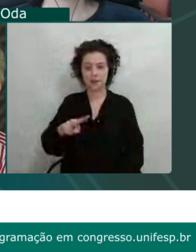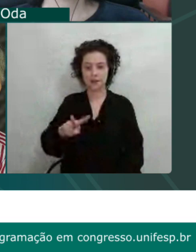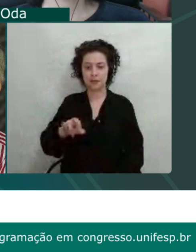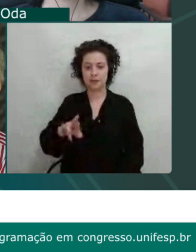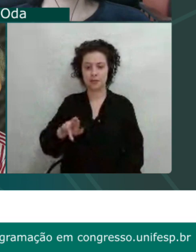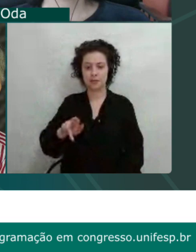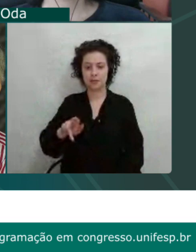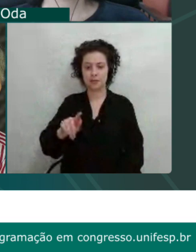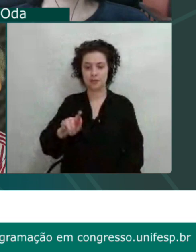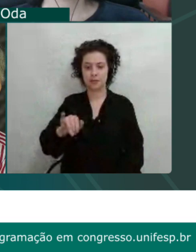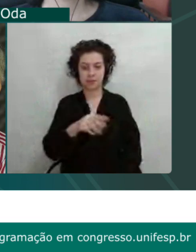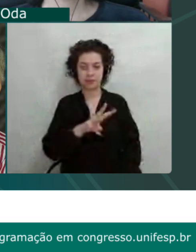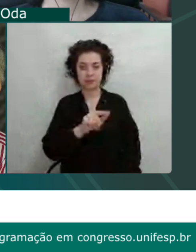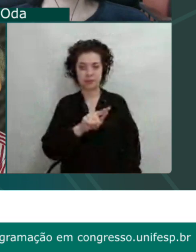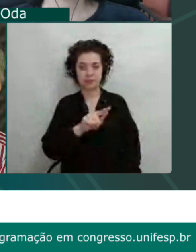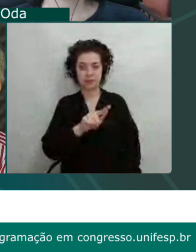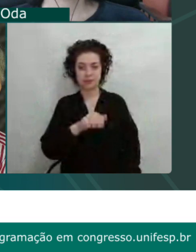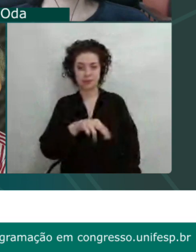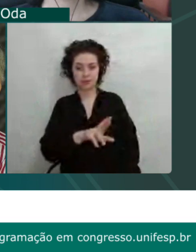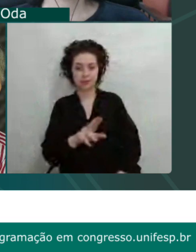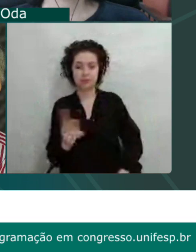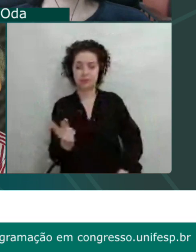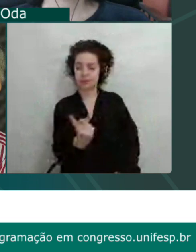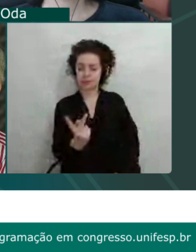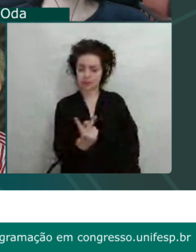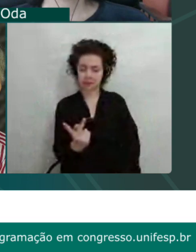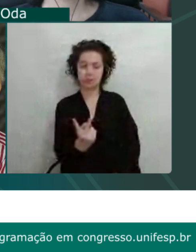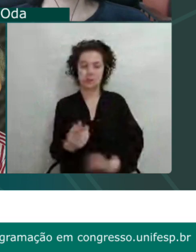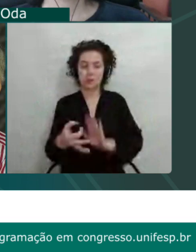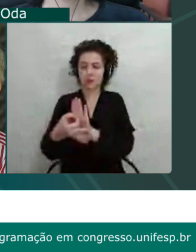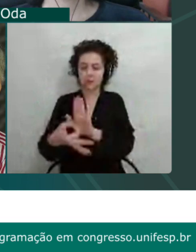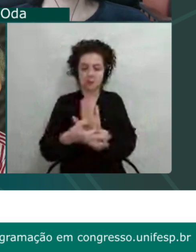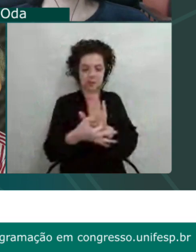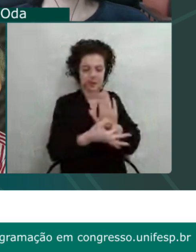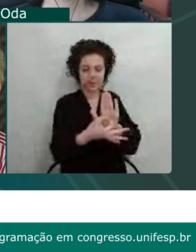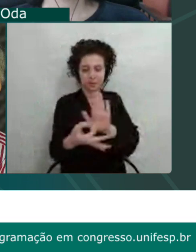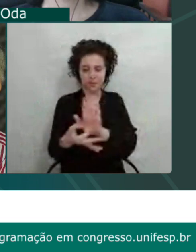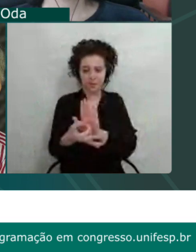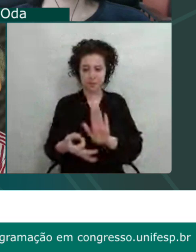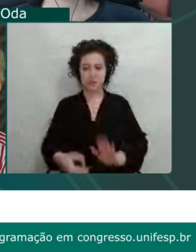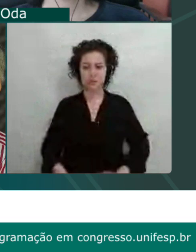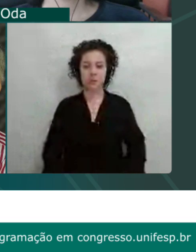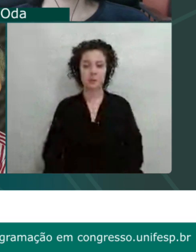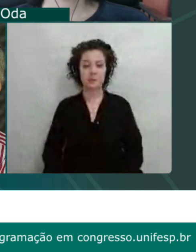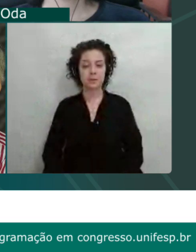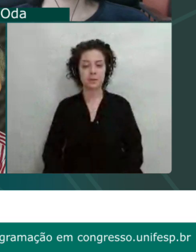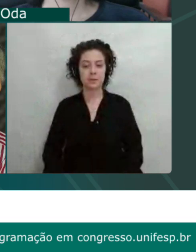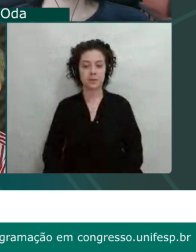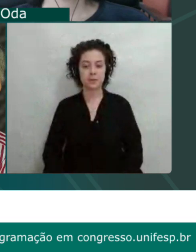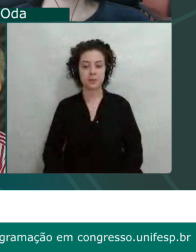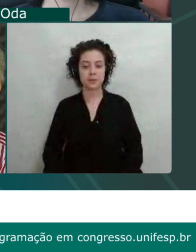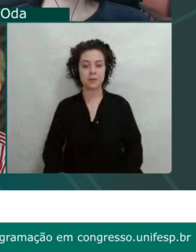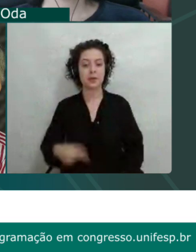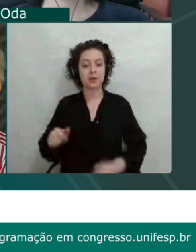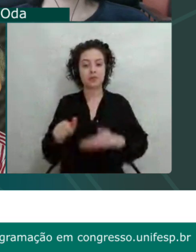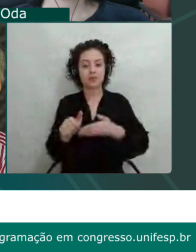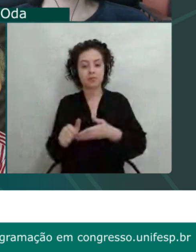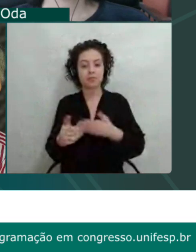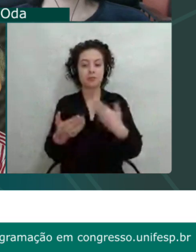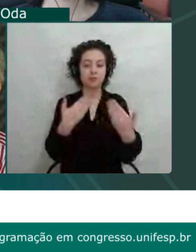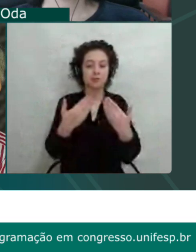que possam fazer também os seus comentários e induzir o debate, as